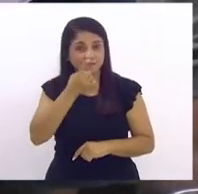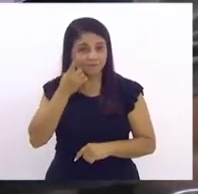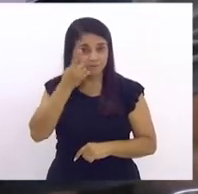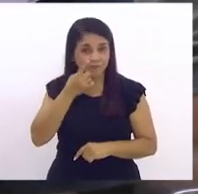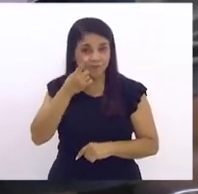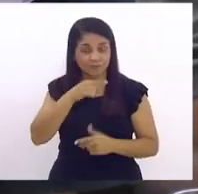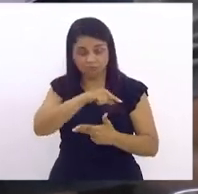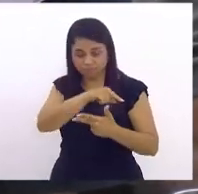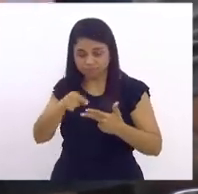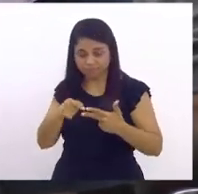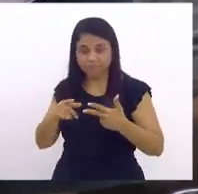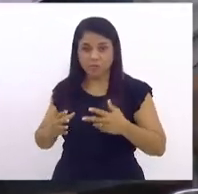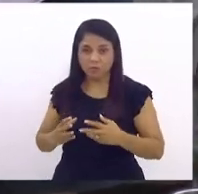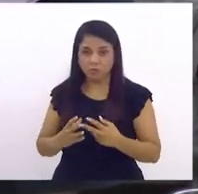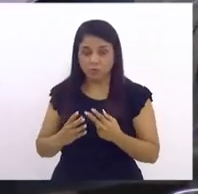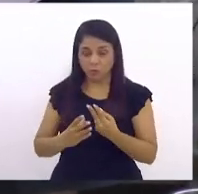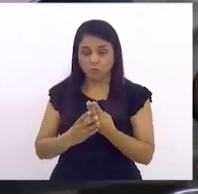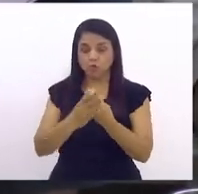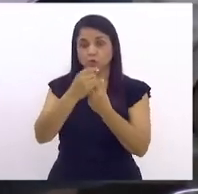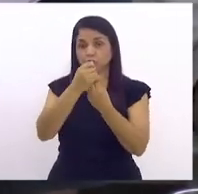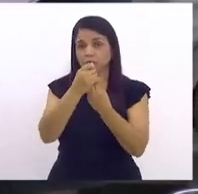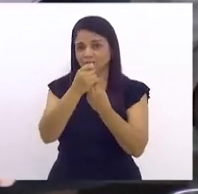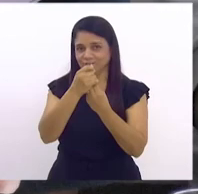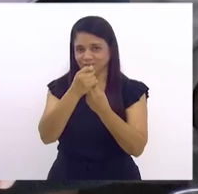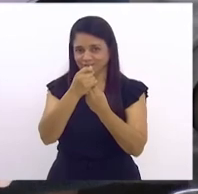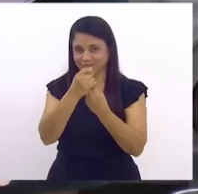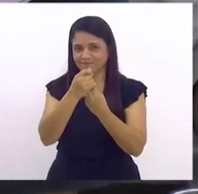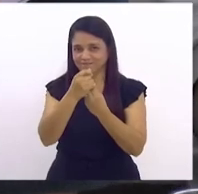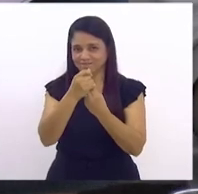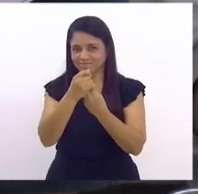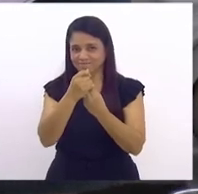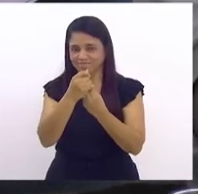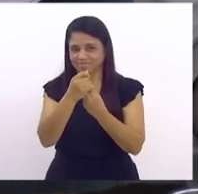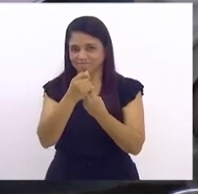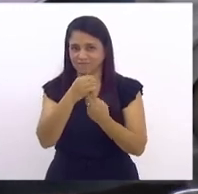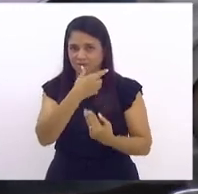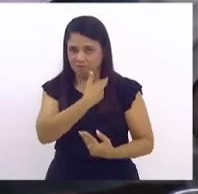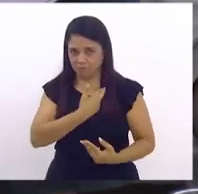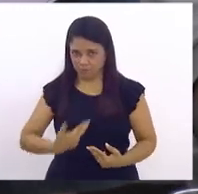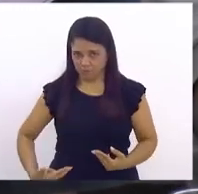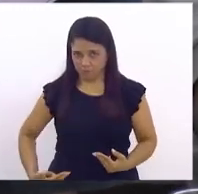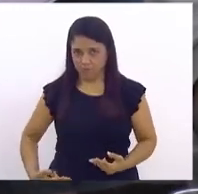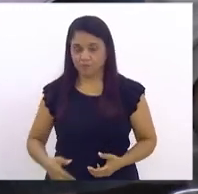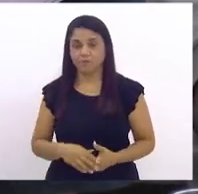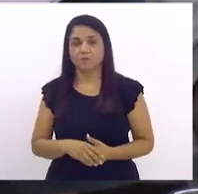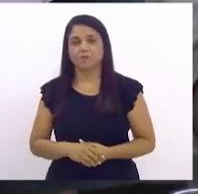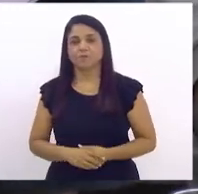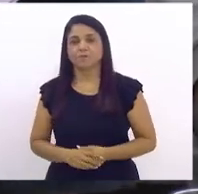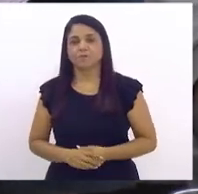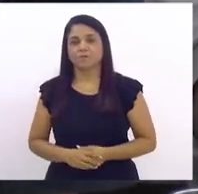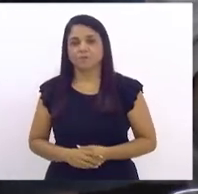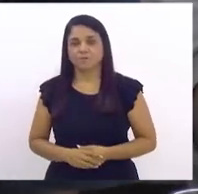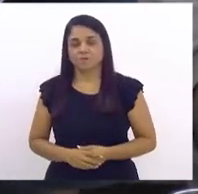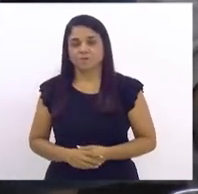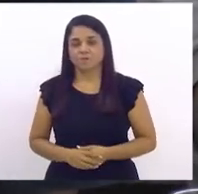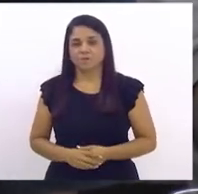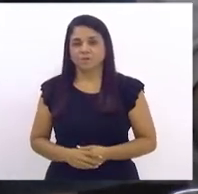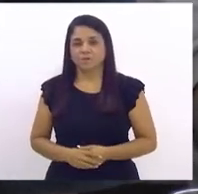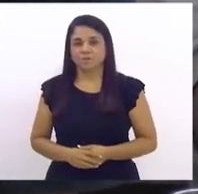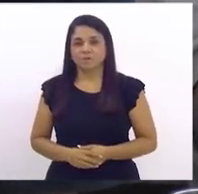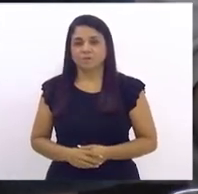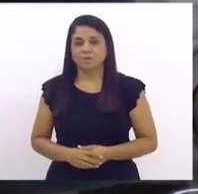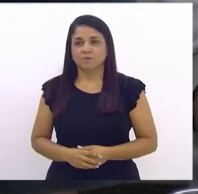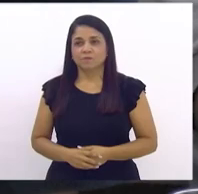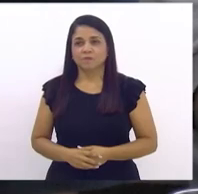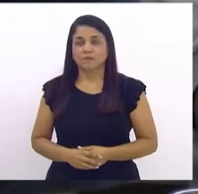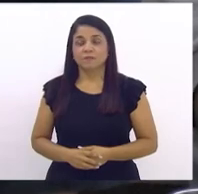três poderes fundamentais de qualquer república. Então, mas teria